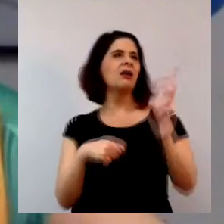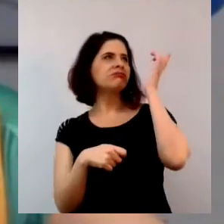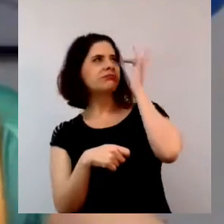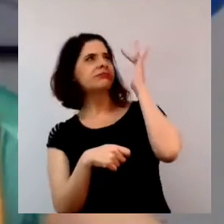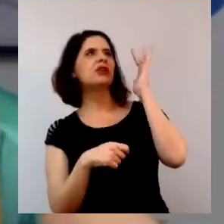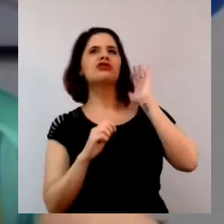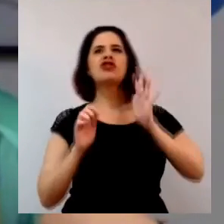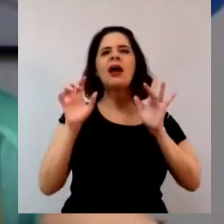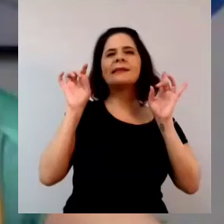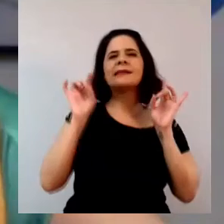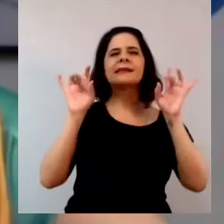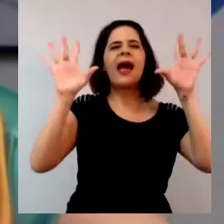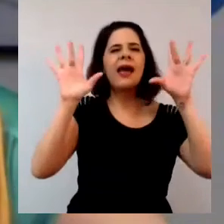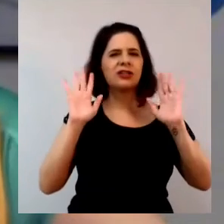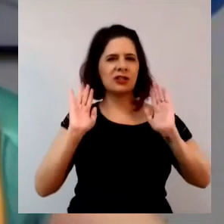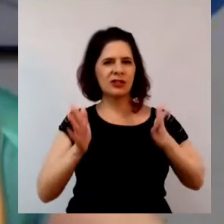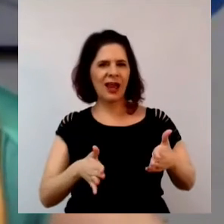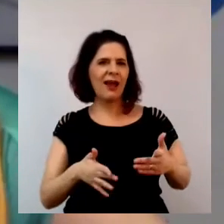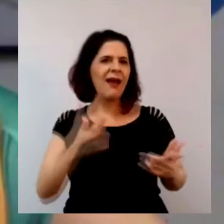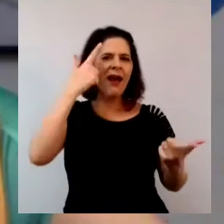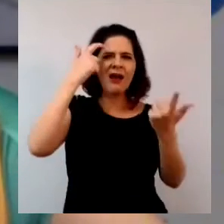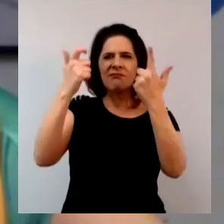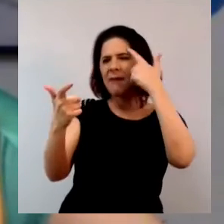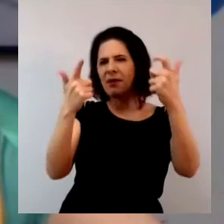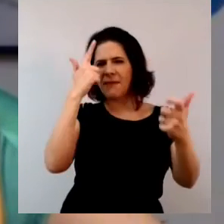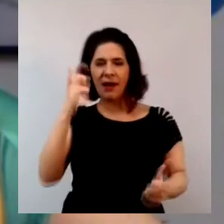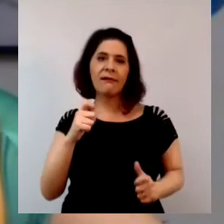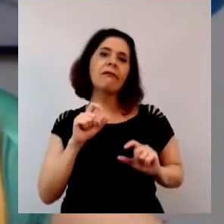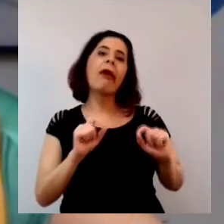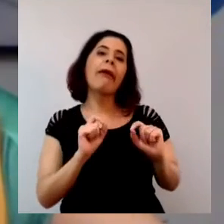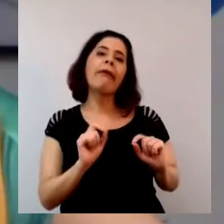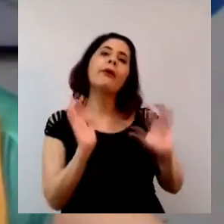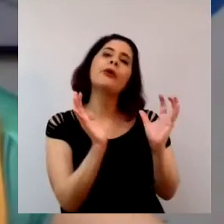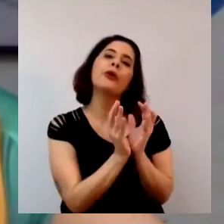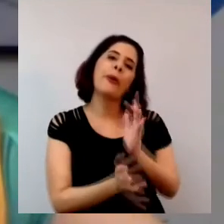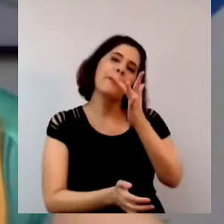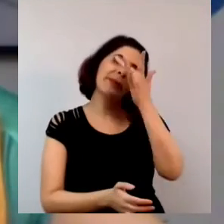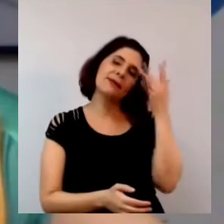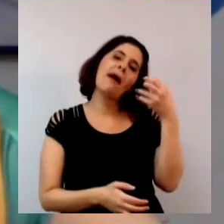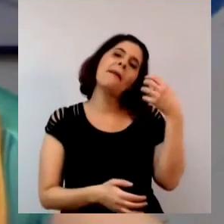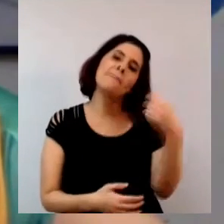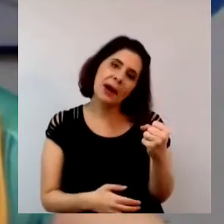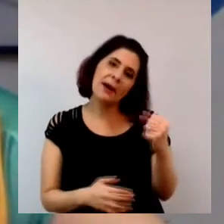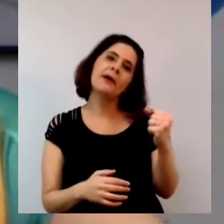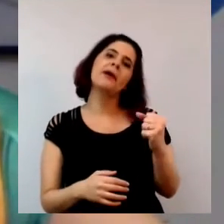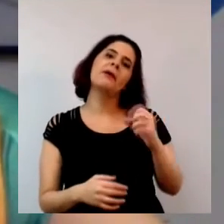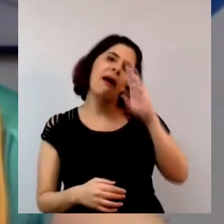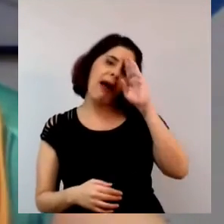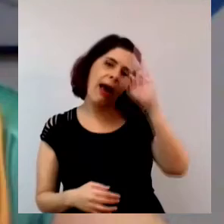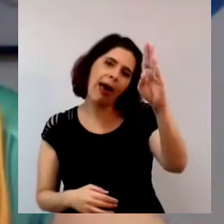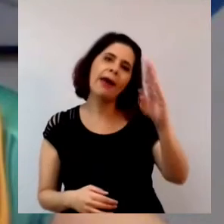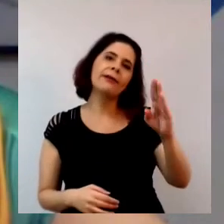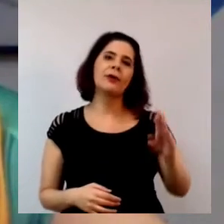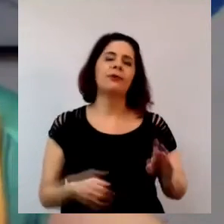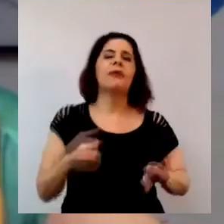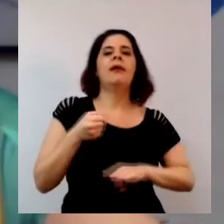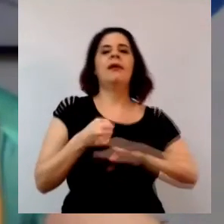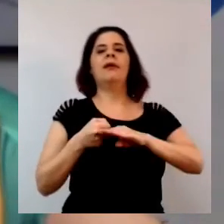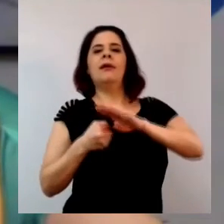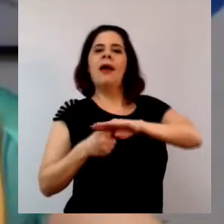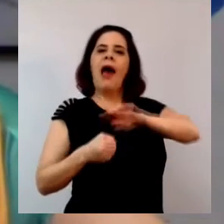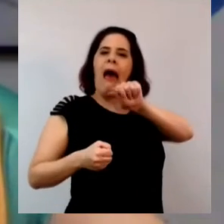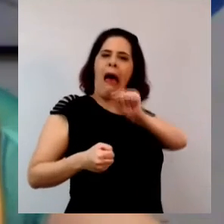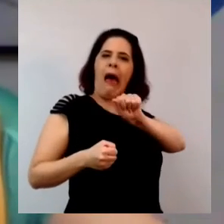dos criativões brancos, héteros, de classe A, sentados em suas salas na Berrine, que tinham,